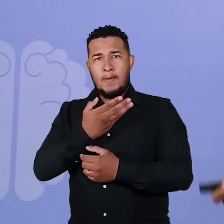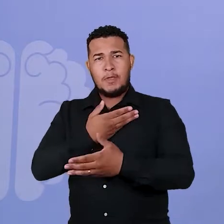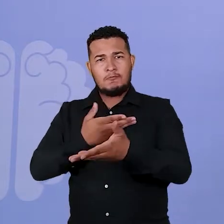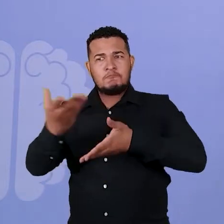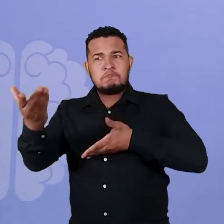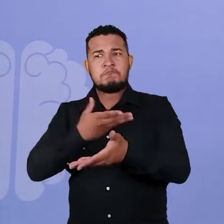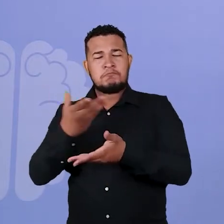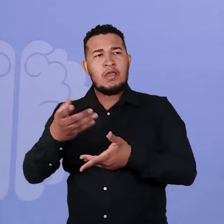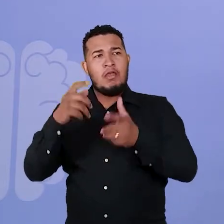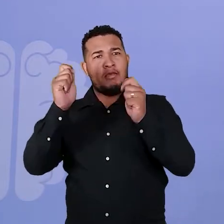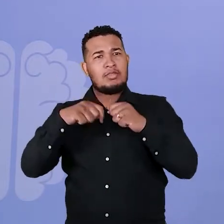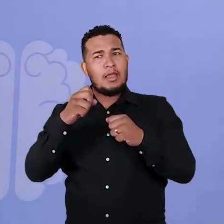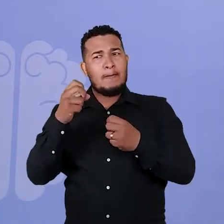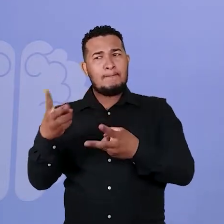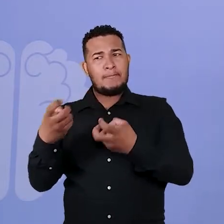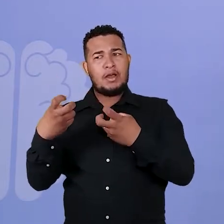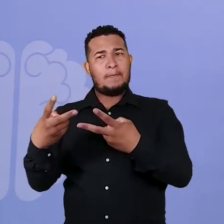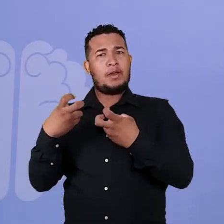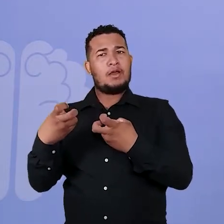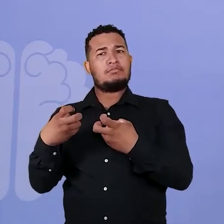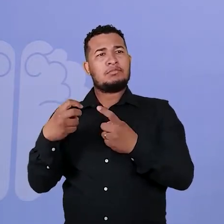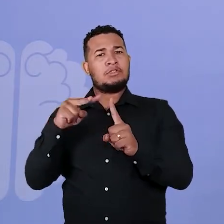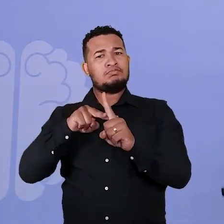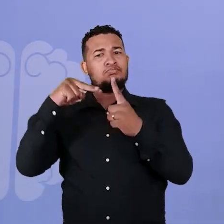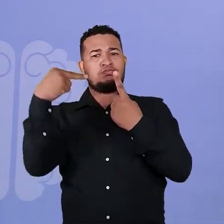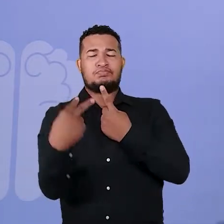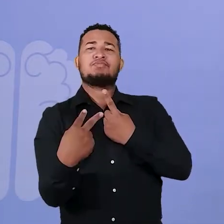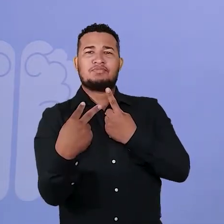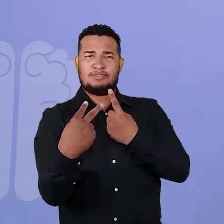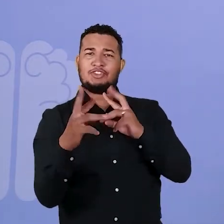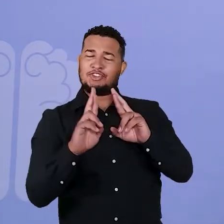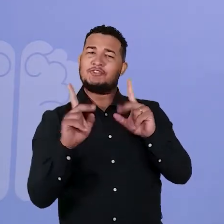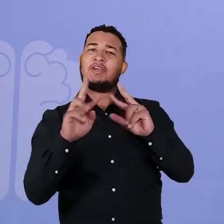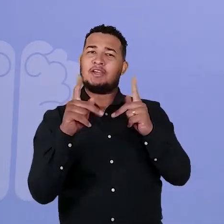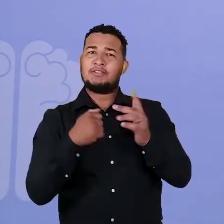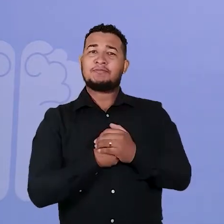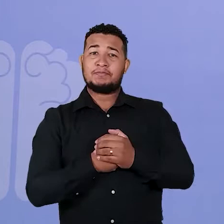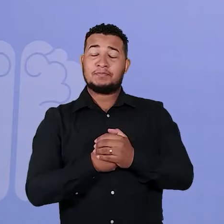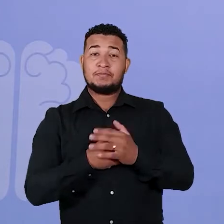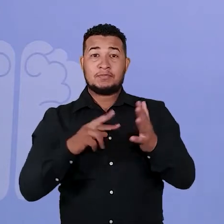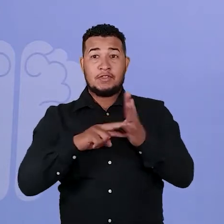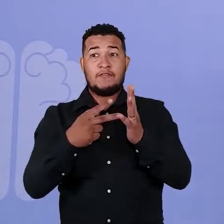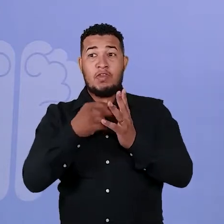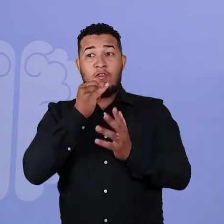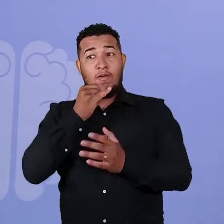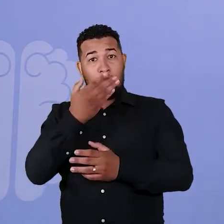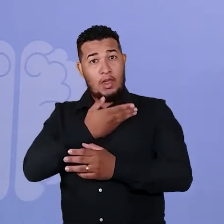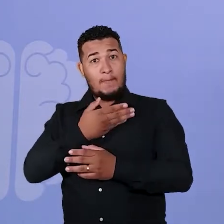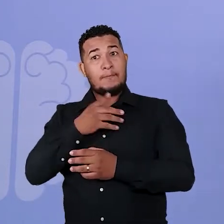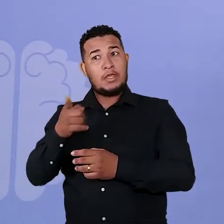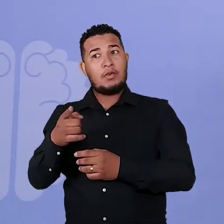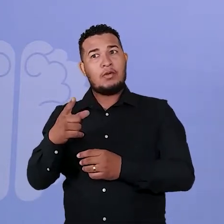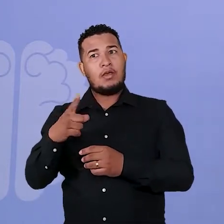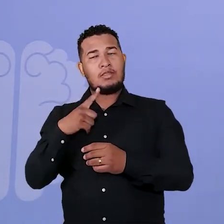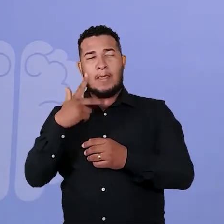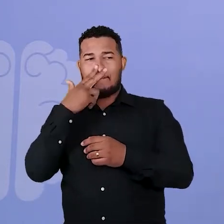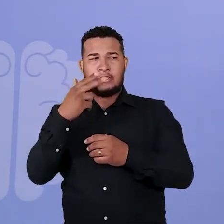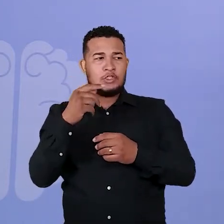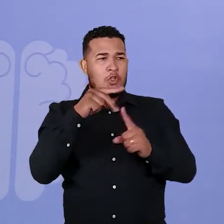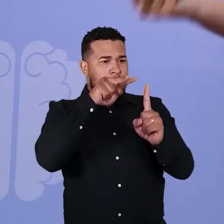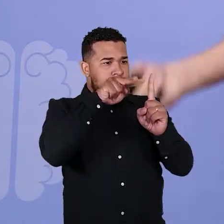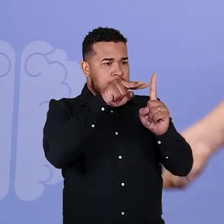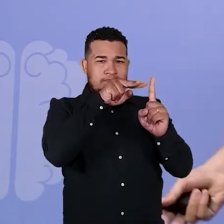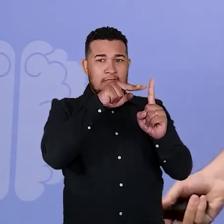nós podemos ver o mundo de uma maneira que não é a nossa. Ou seja, os nossos amigos